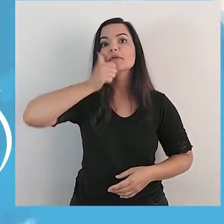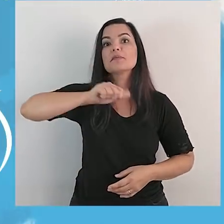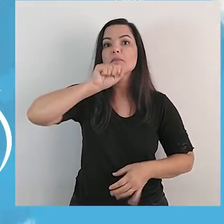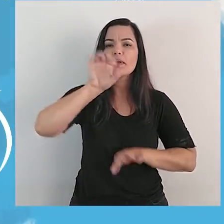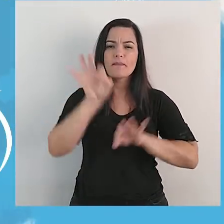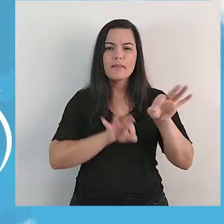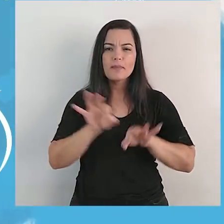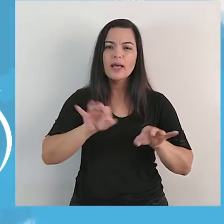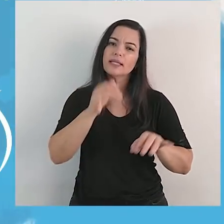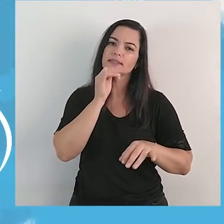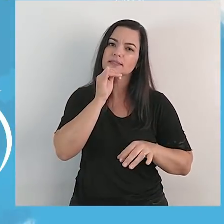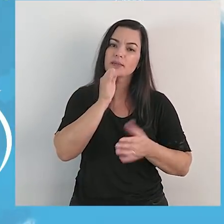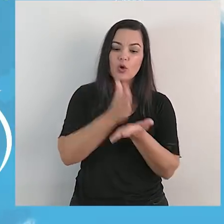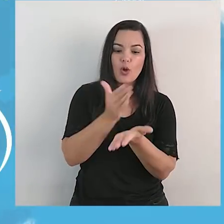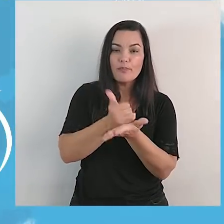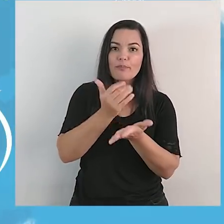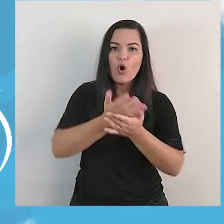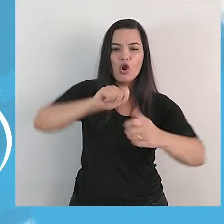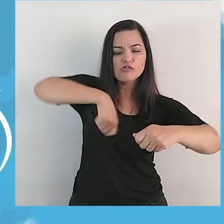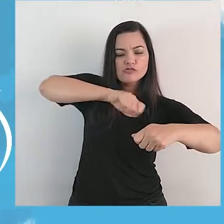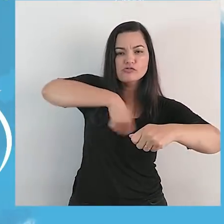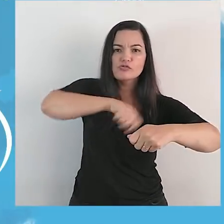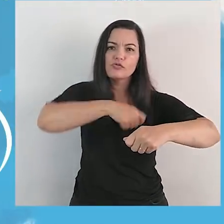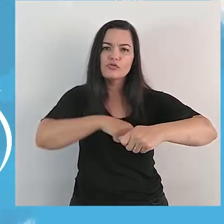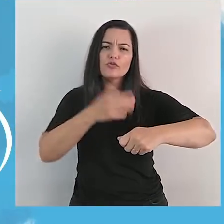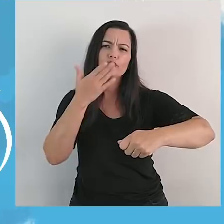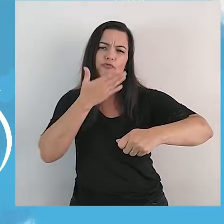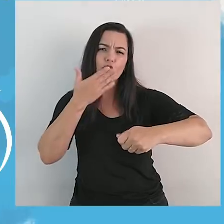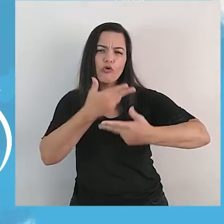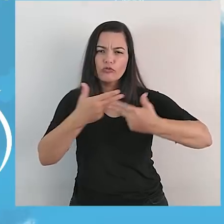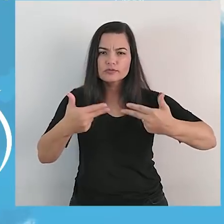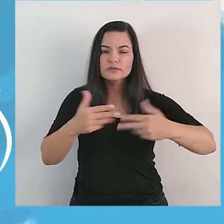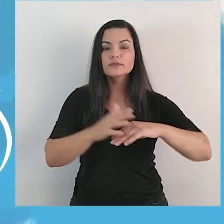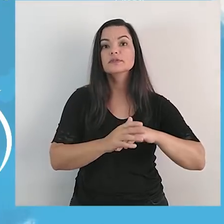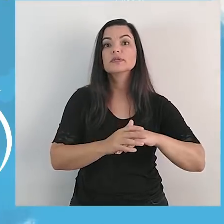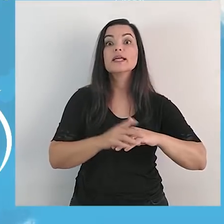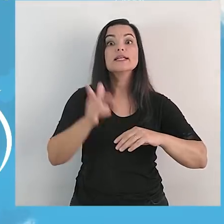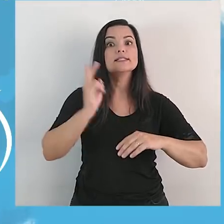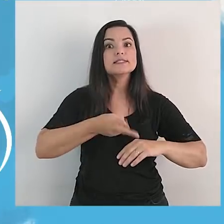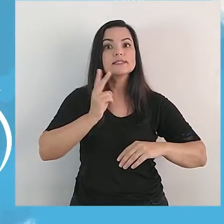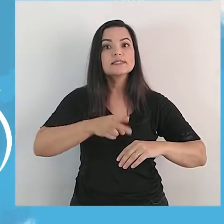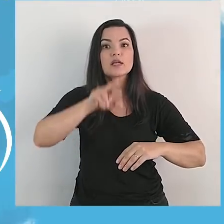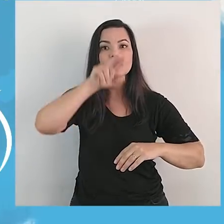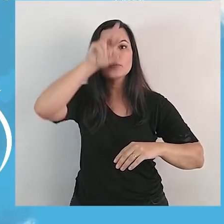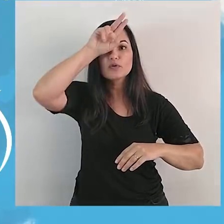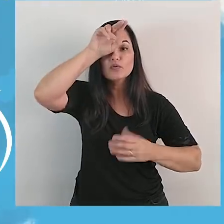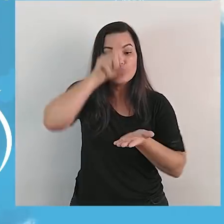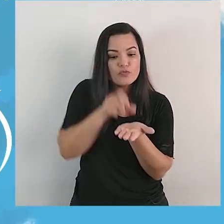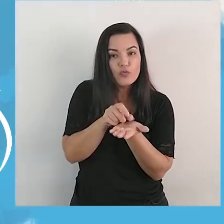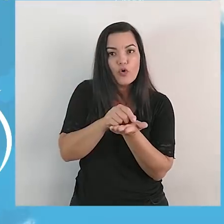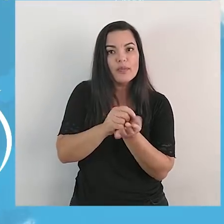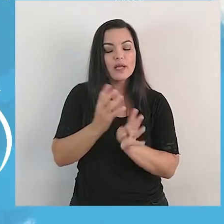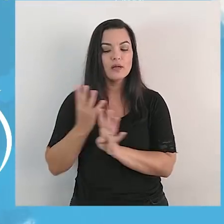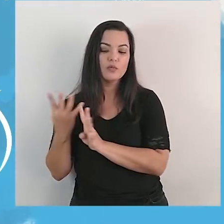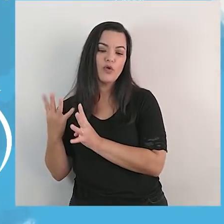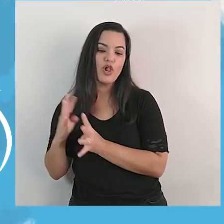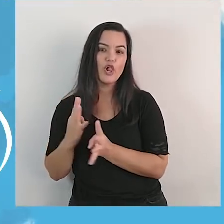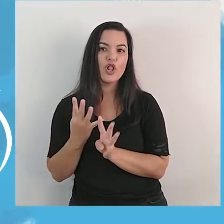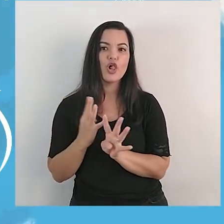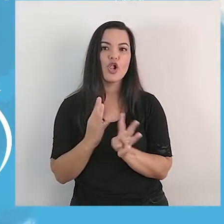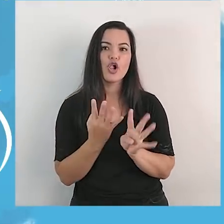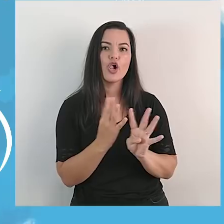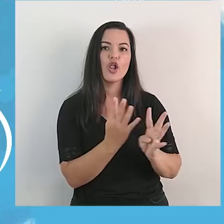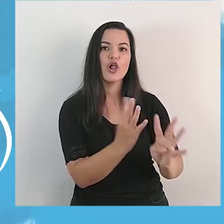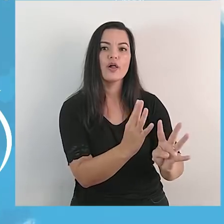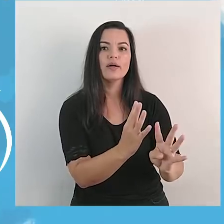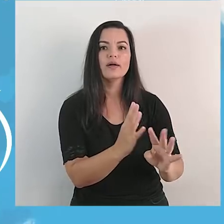toda vez que a minha mãe faz um bolo, alguma coisa, tem uma fila de formiga. Elas devem estar falando